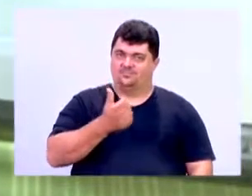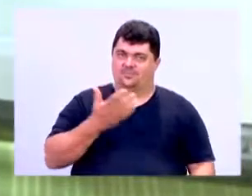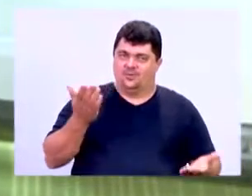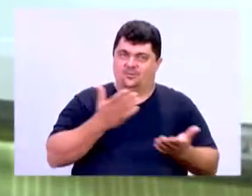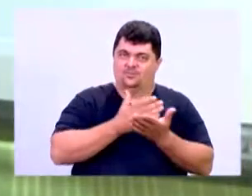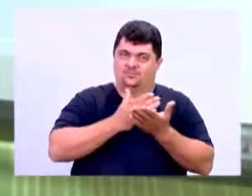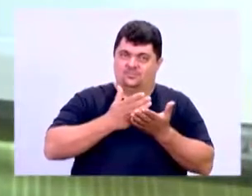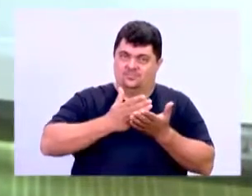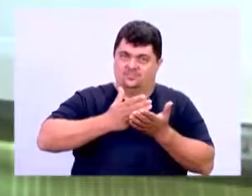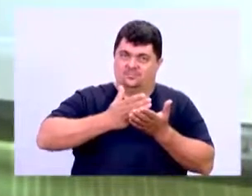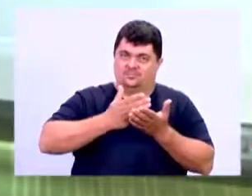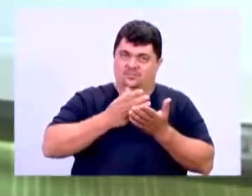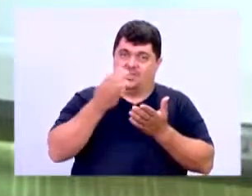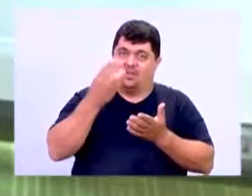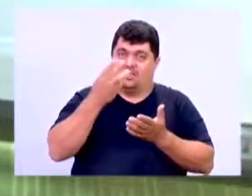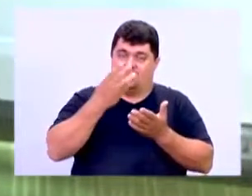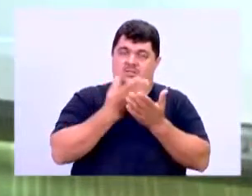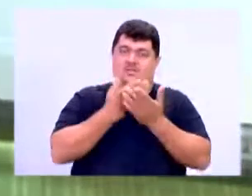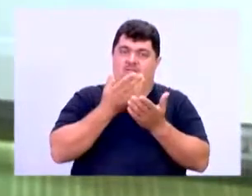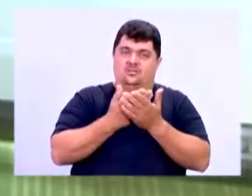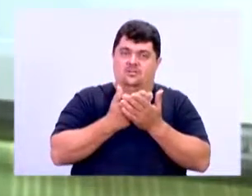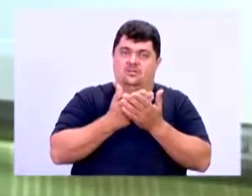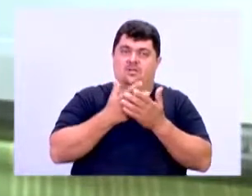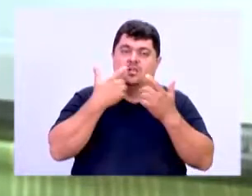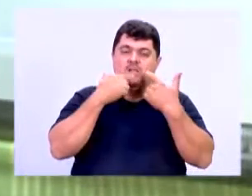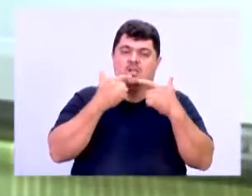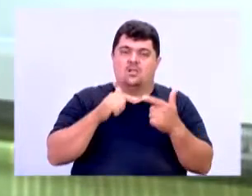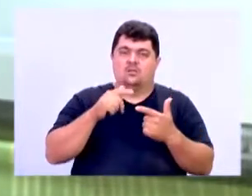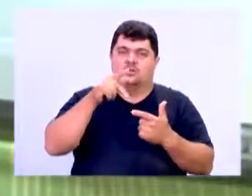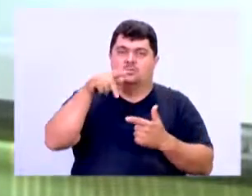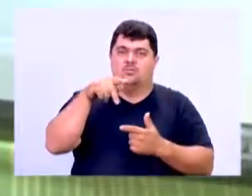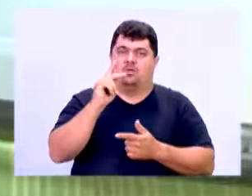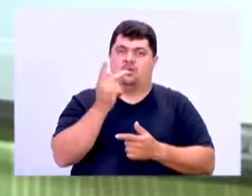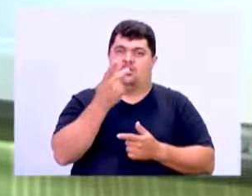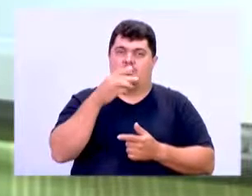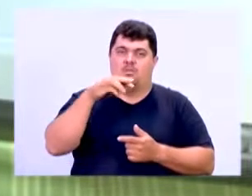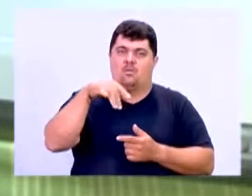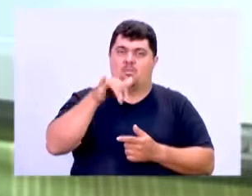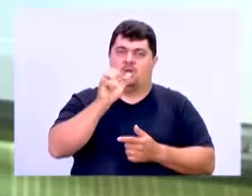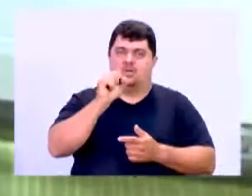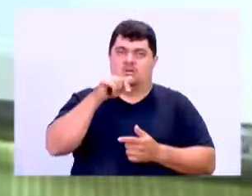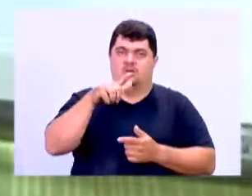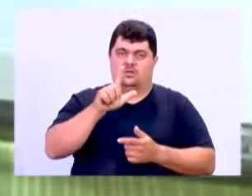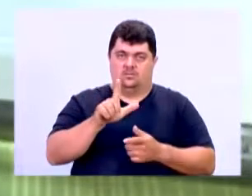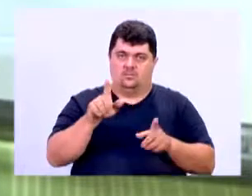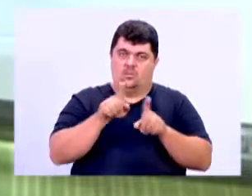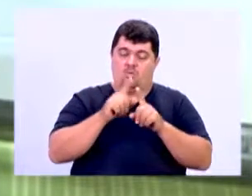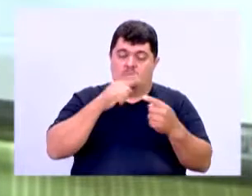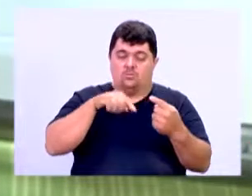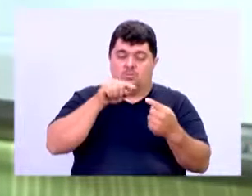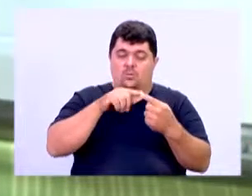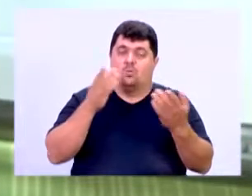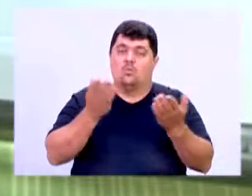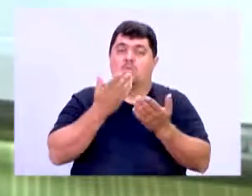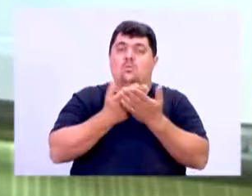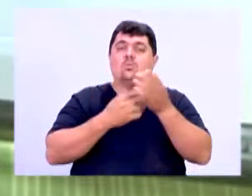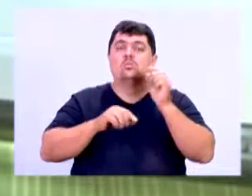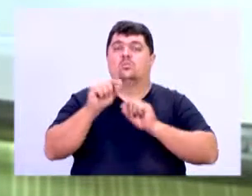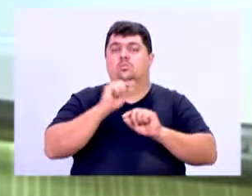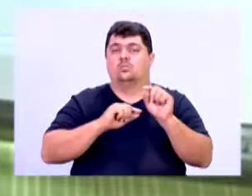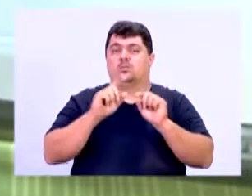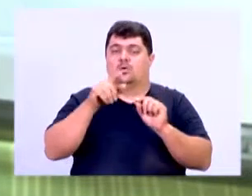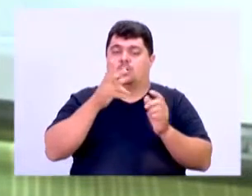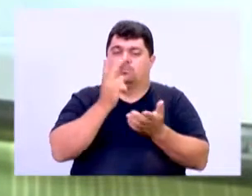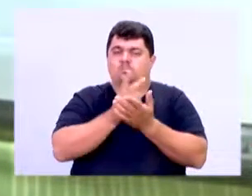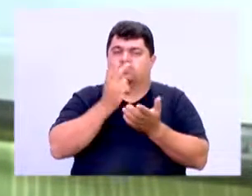Iniciamos hoje nossa terceira aula da disciplina Linguagem PHP e MySQL. Hoje o objetivo da nossa aula é